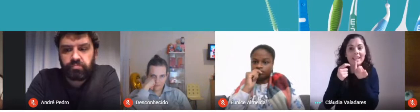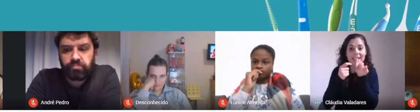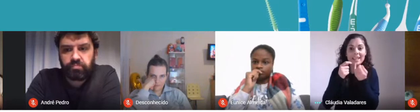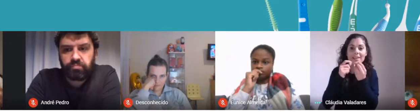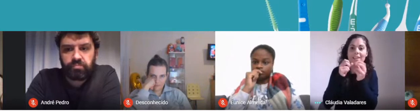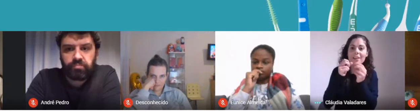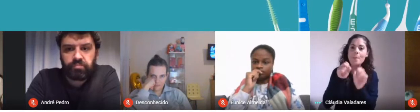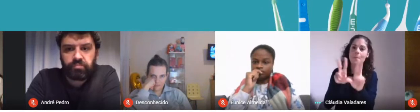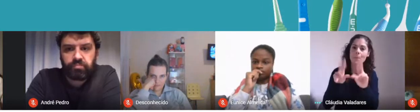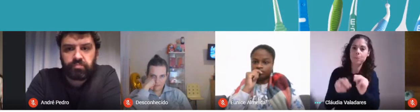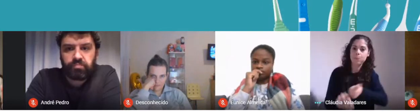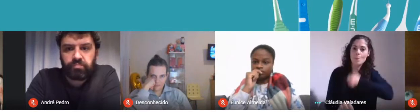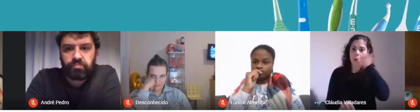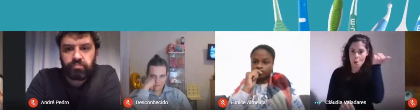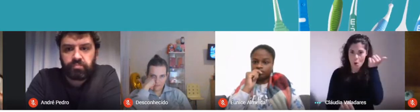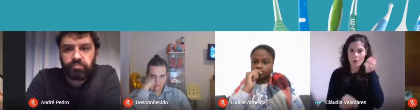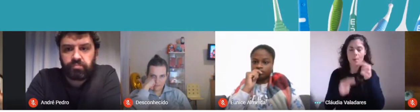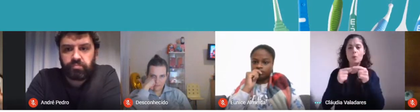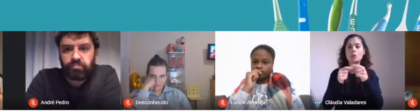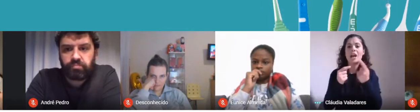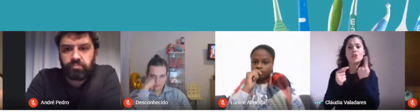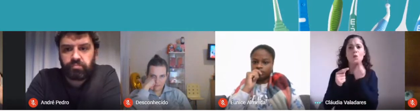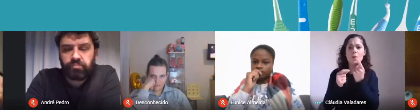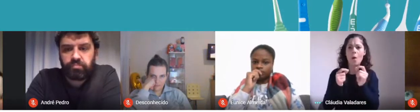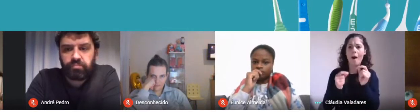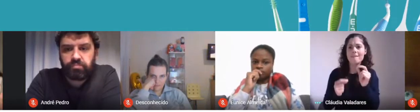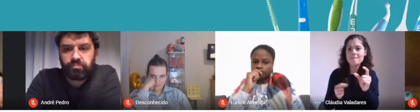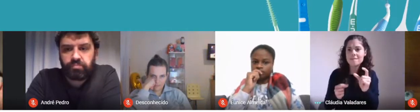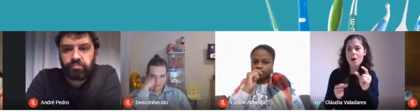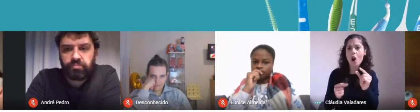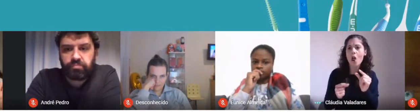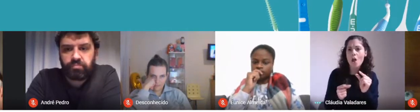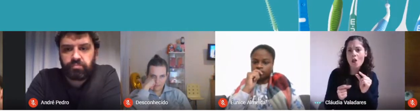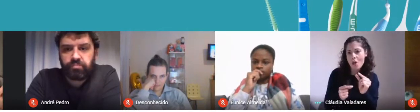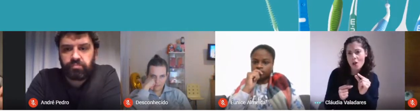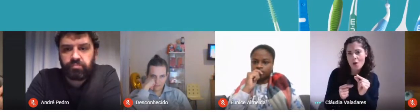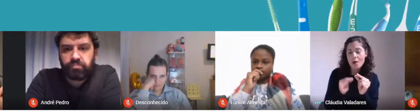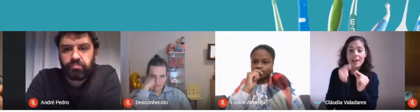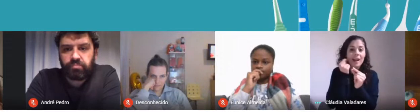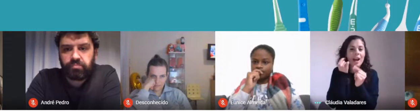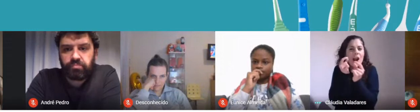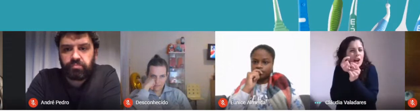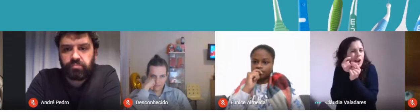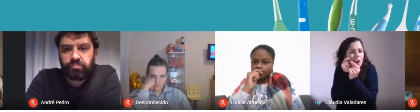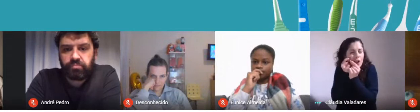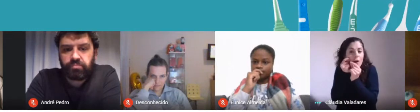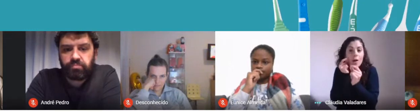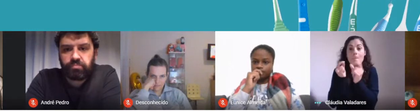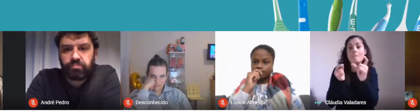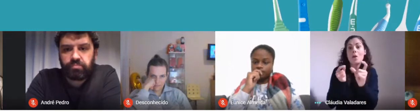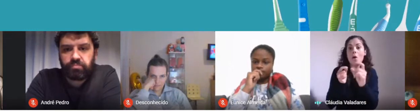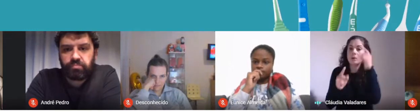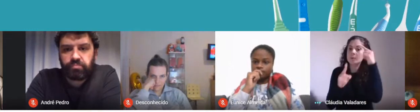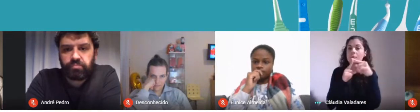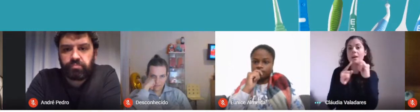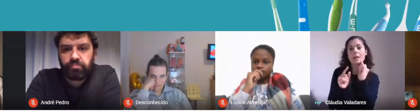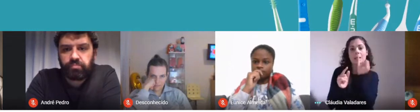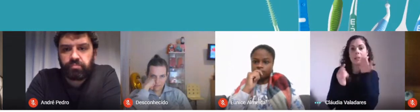E existem vários tamanhos de escovilhões. Os mais pequenos para os espaços mais pequenos, os maiores para os espaços maiores.